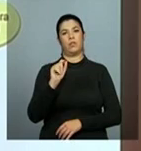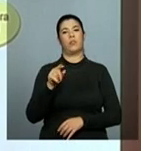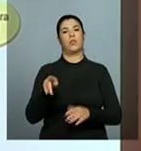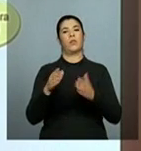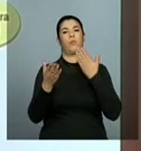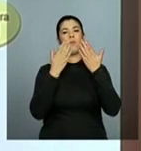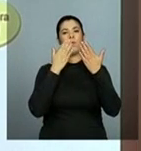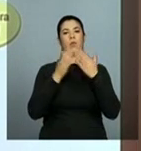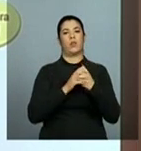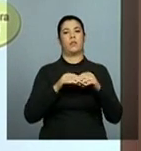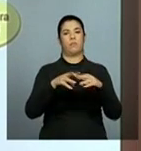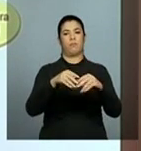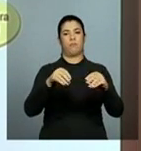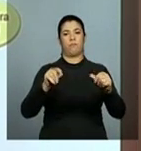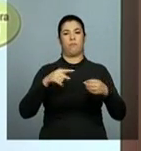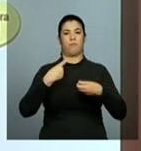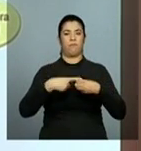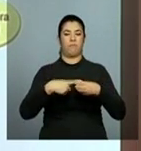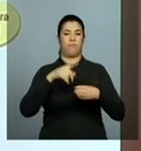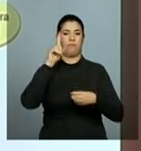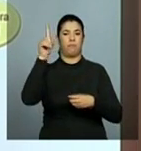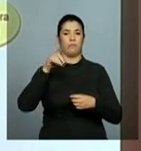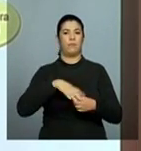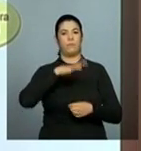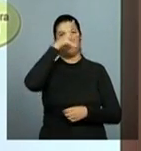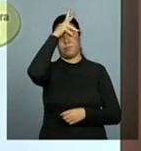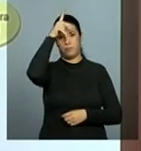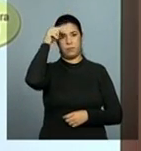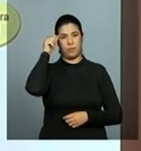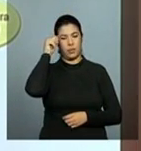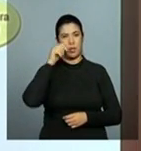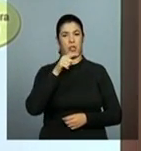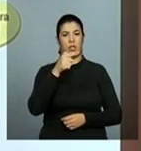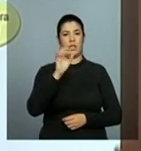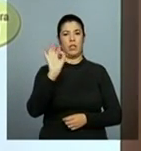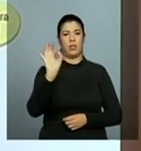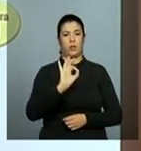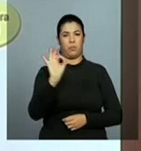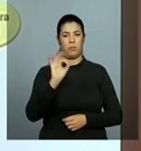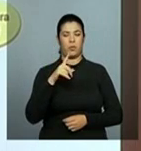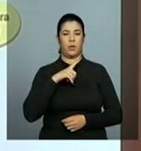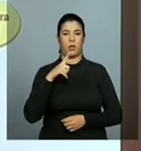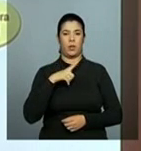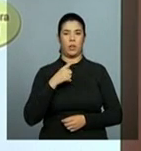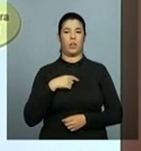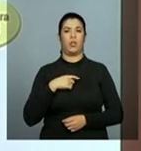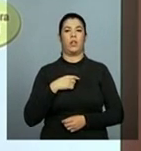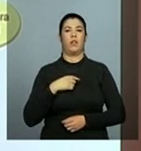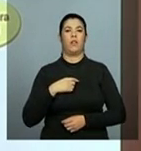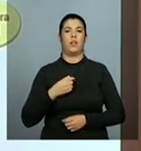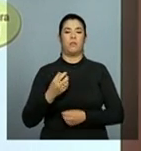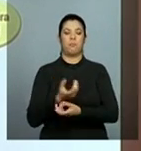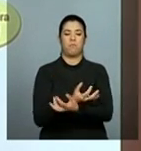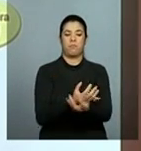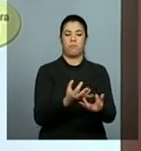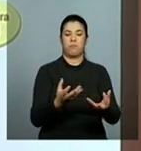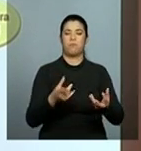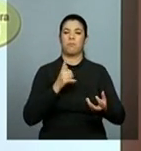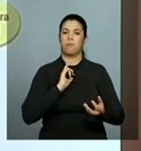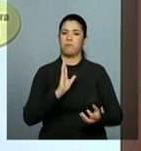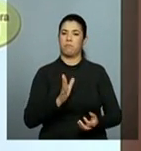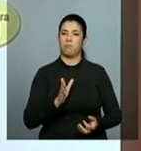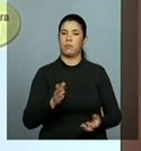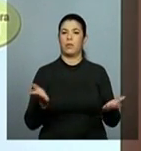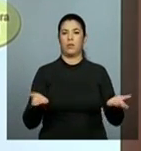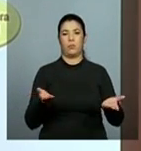Amazônia. 60% de todas as terras que passaram por desflorestamento, corte raso, são compostas de pastagem,